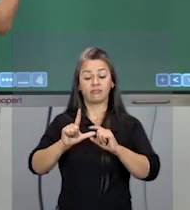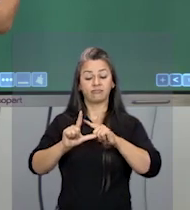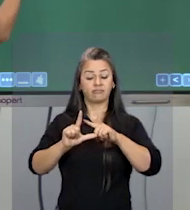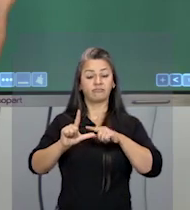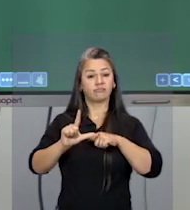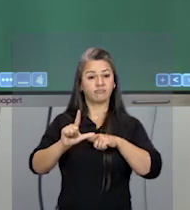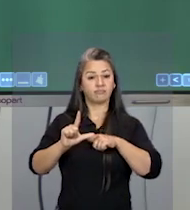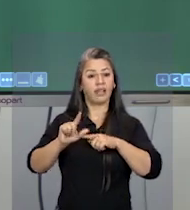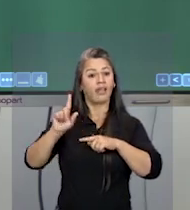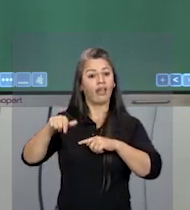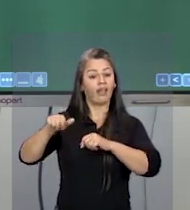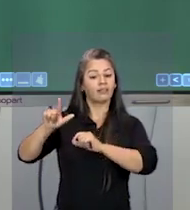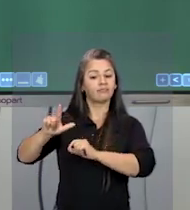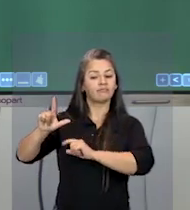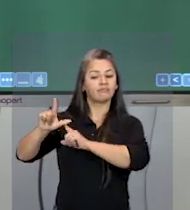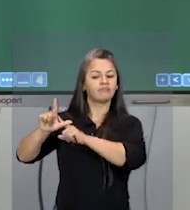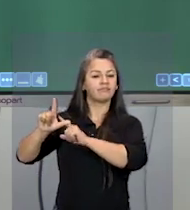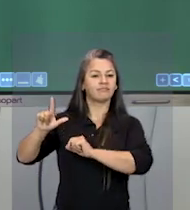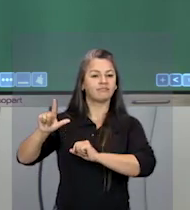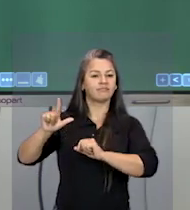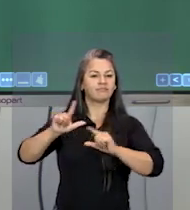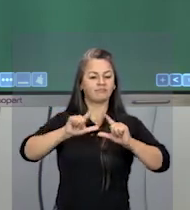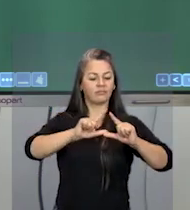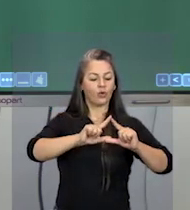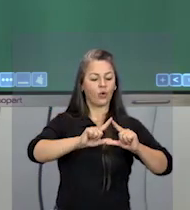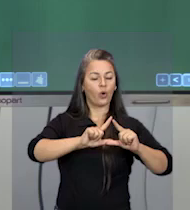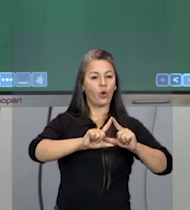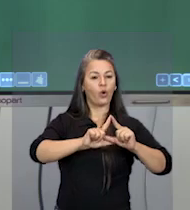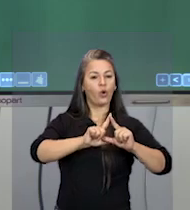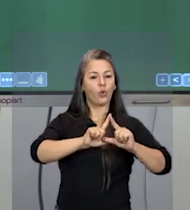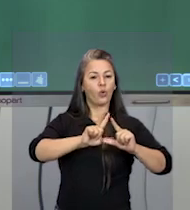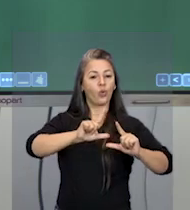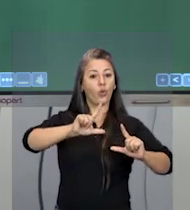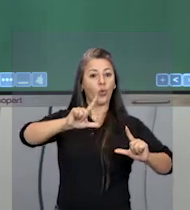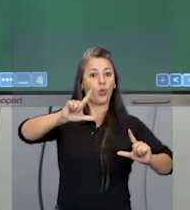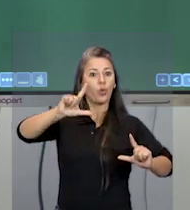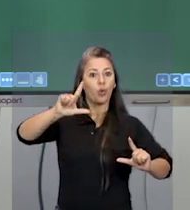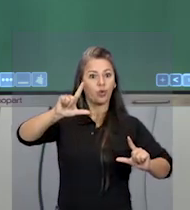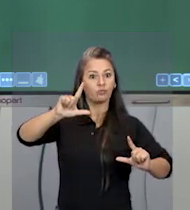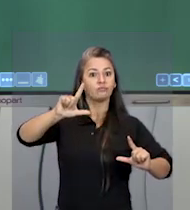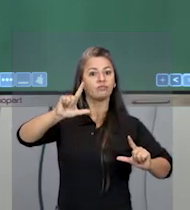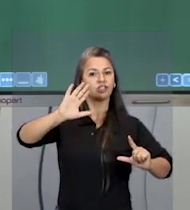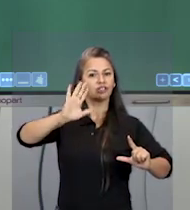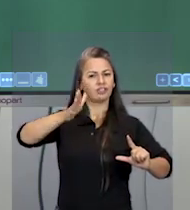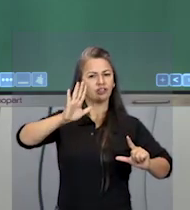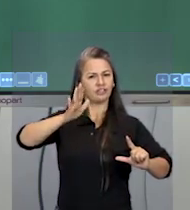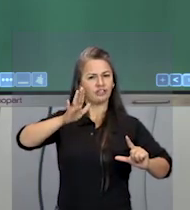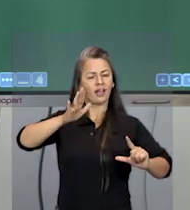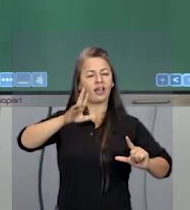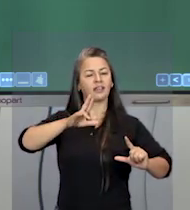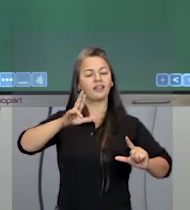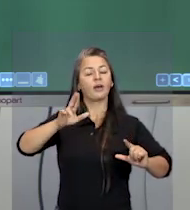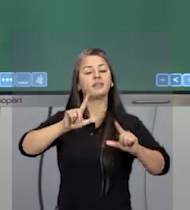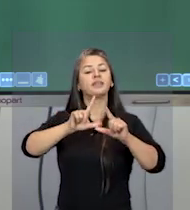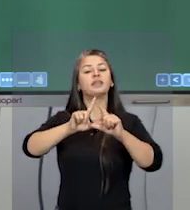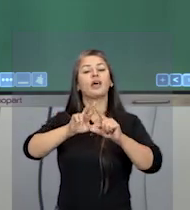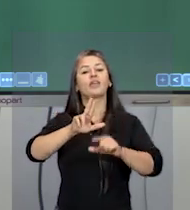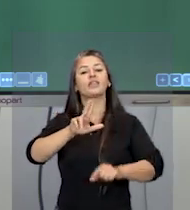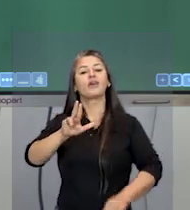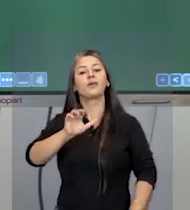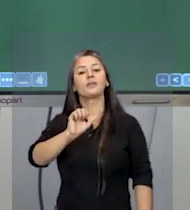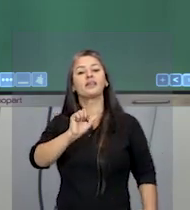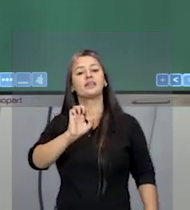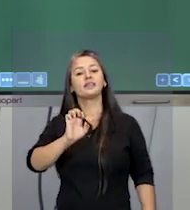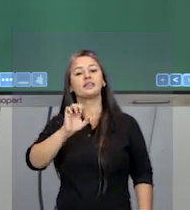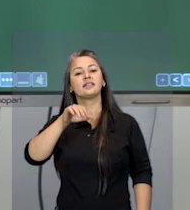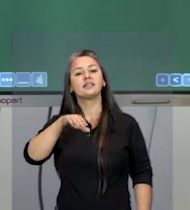é congruente a esse, ou seja, tem a mesma medida. Só dessa característica já caracteriza o meu triângulo semelhante. Mas,